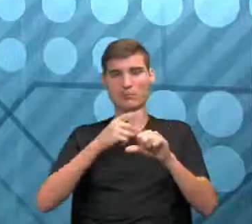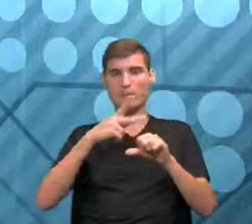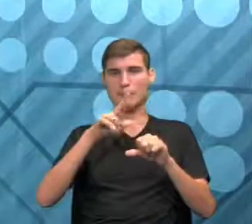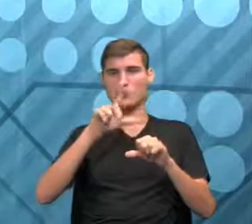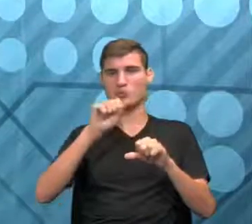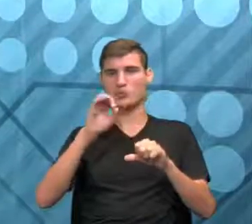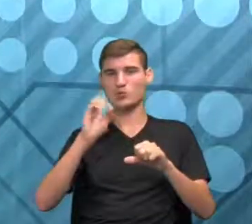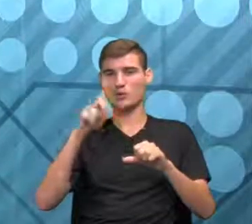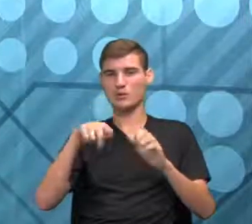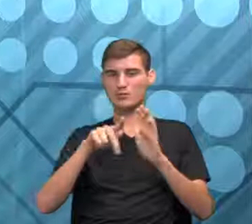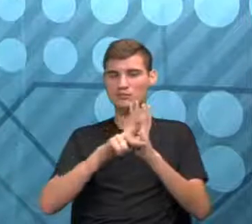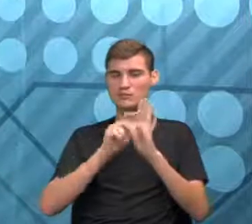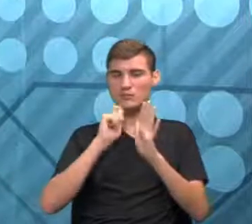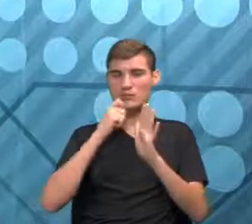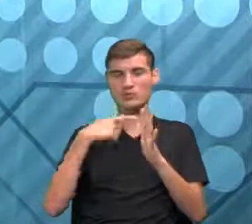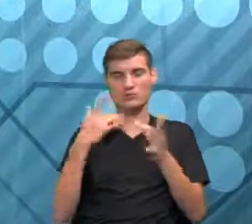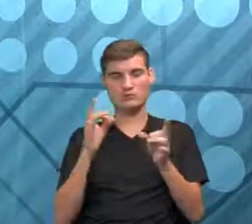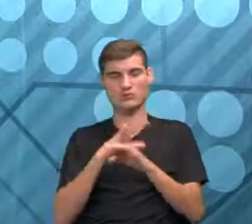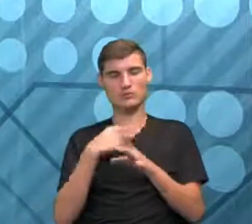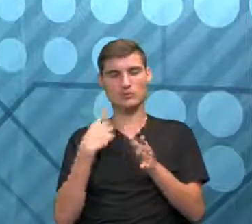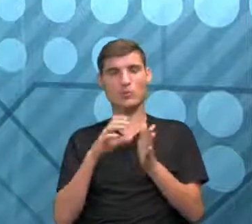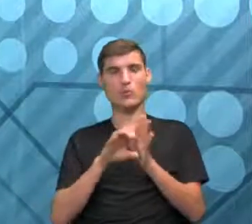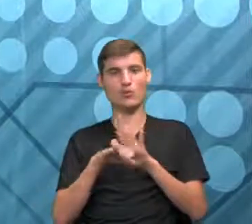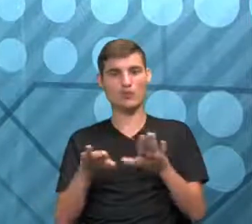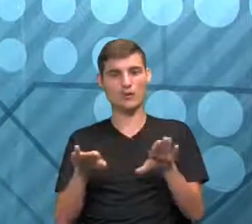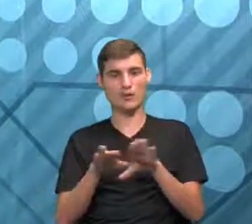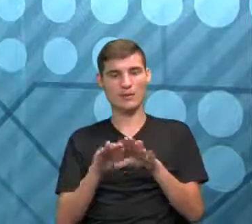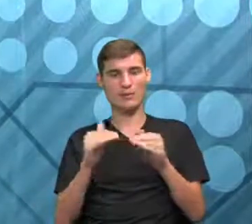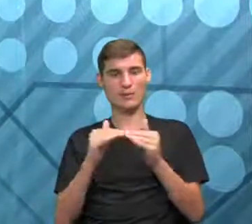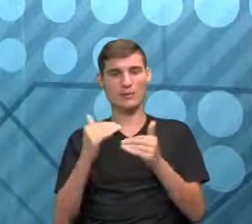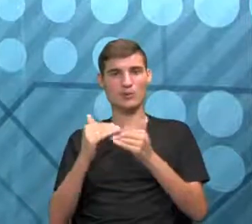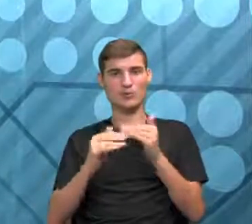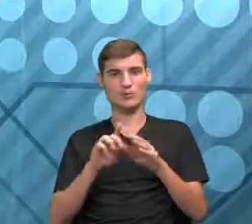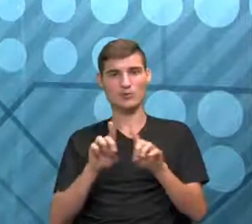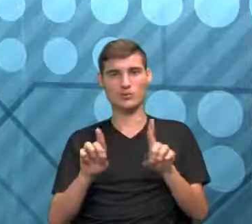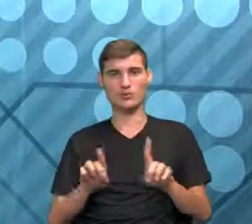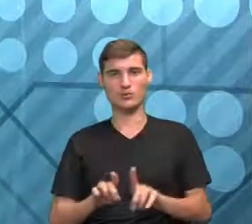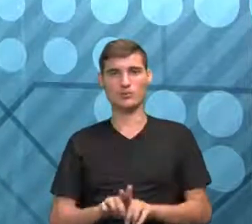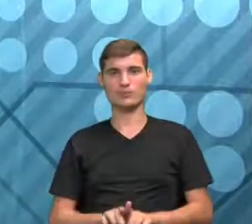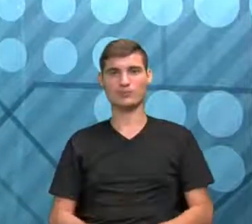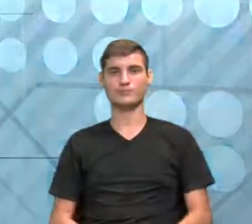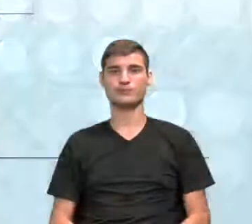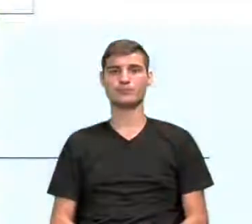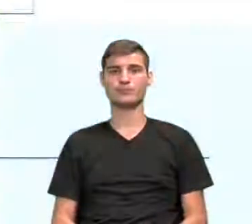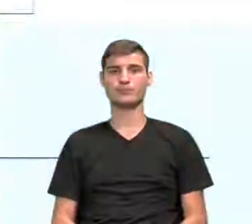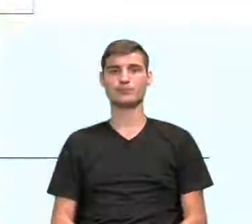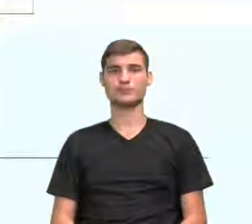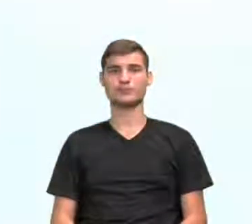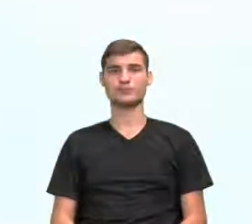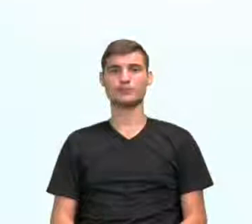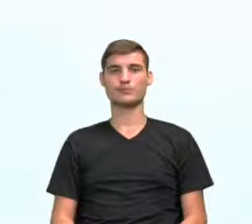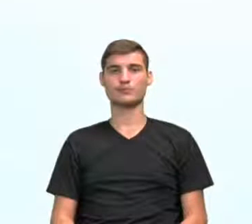sinal discreto. E assim a gente finaliza então esse conceito de portadora digital.